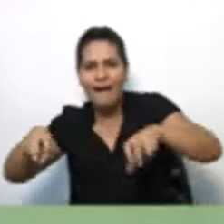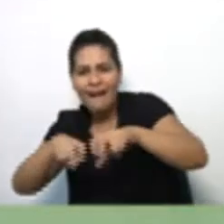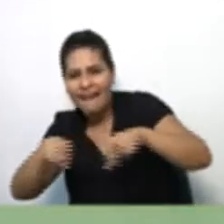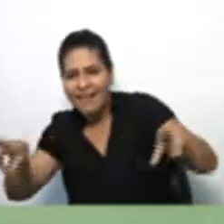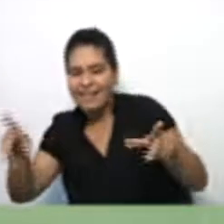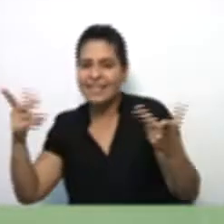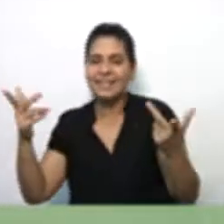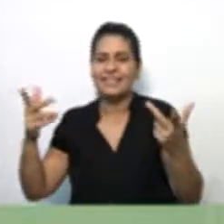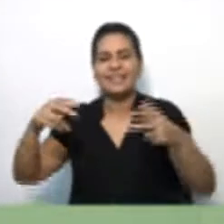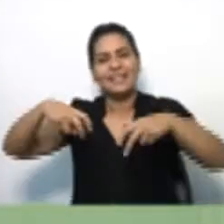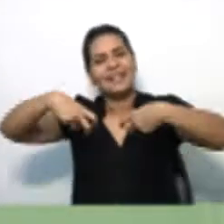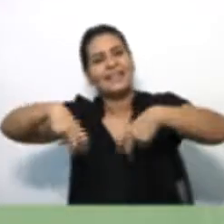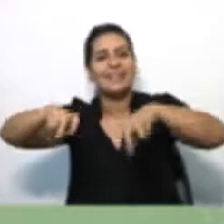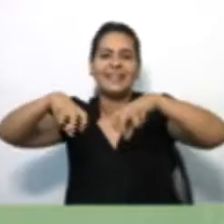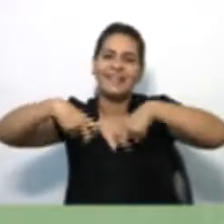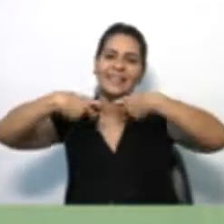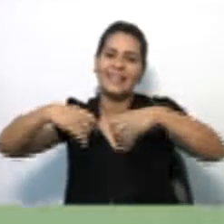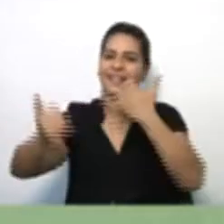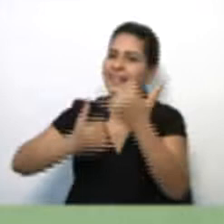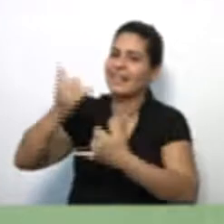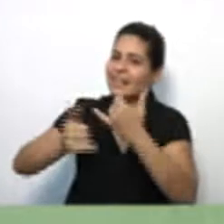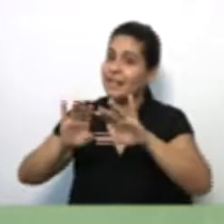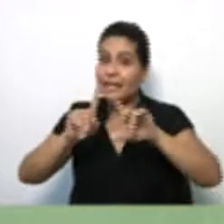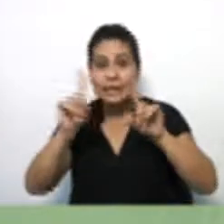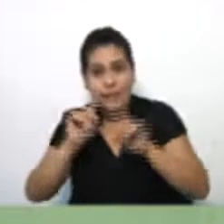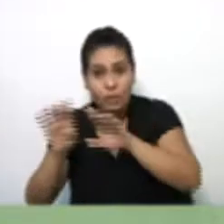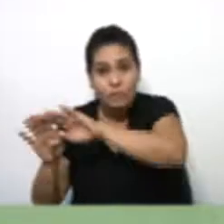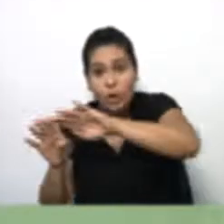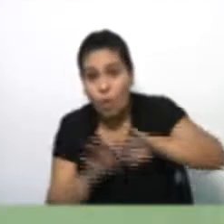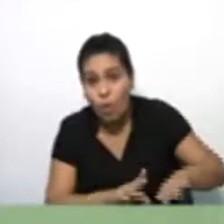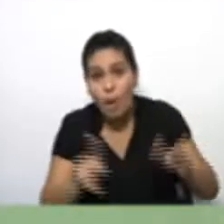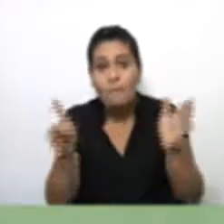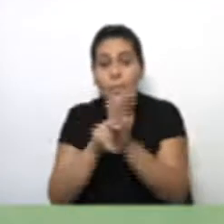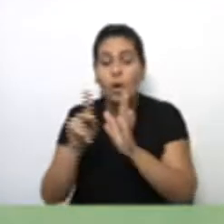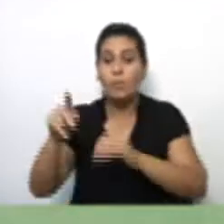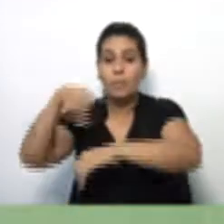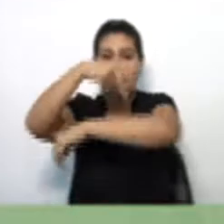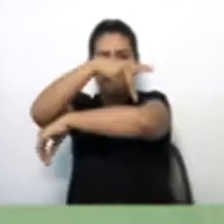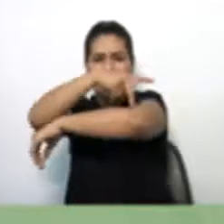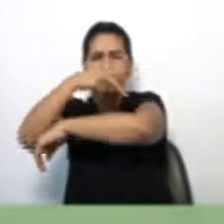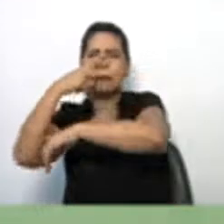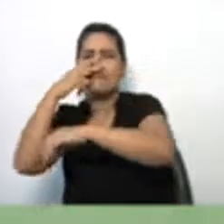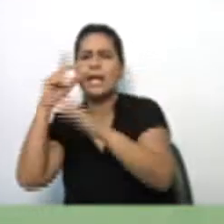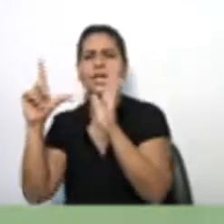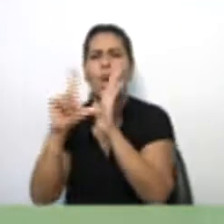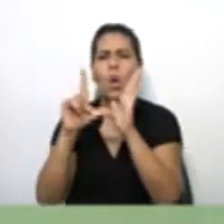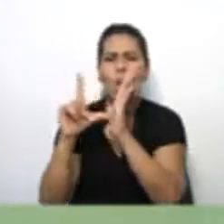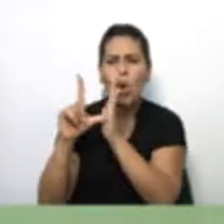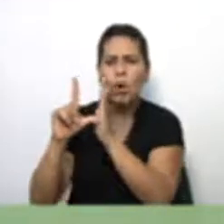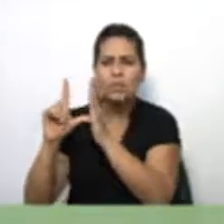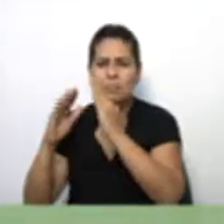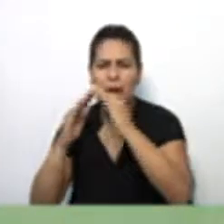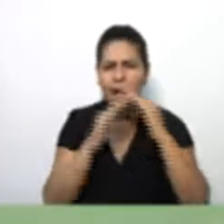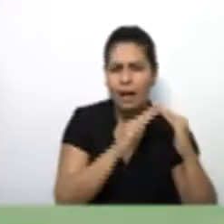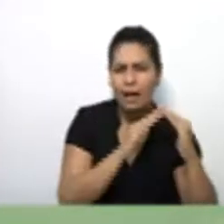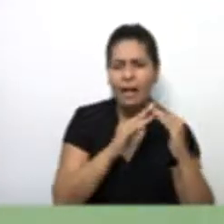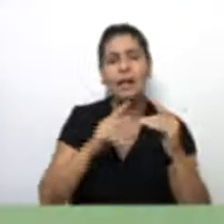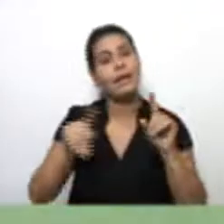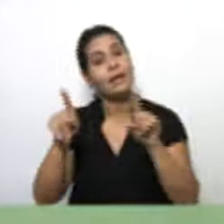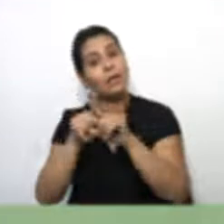banquinho, né? Você vai lá para um coleguinha, não. É a praça, quando diz, é o mercado em geral. Alguns povos da antiguidade, como